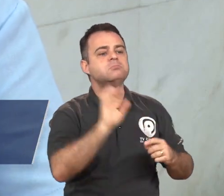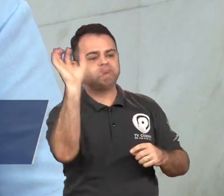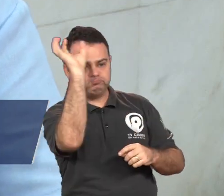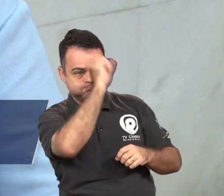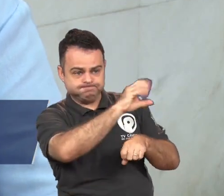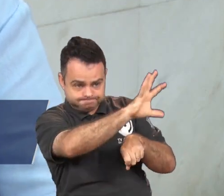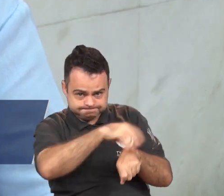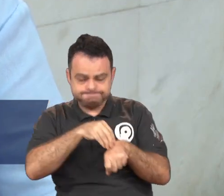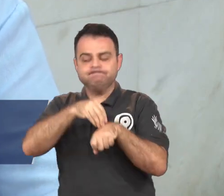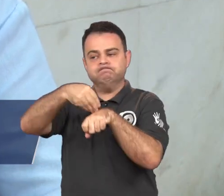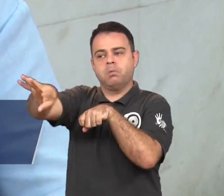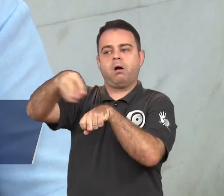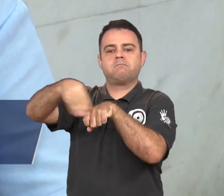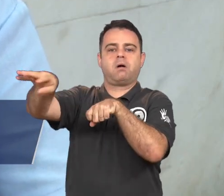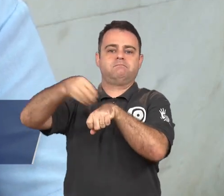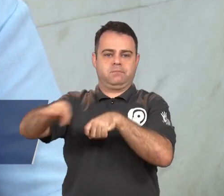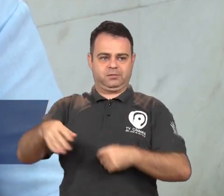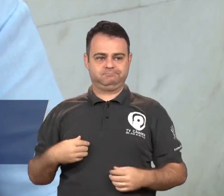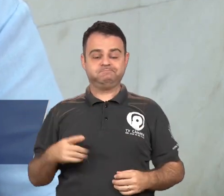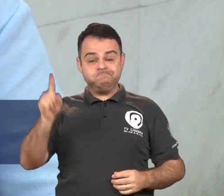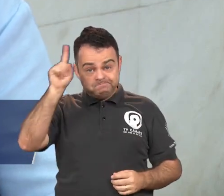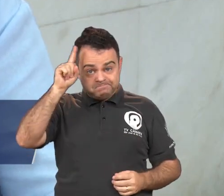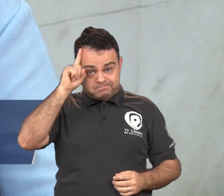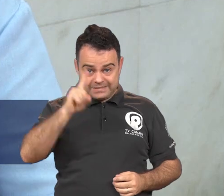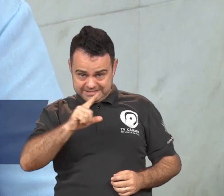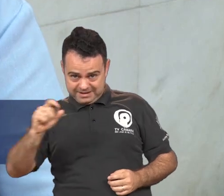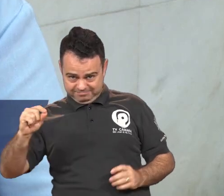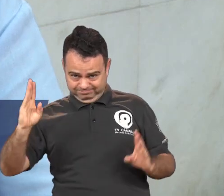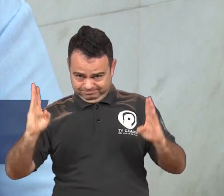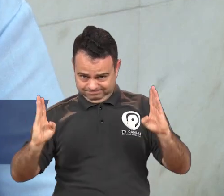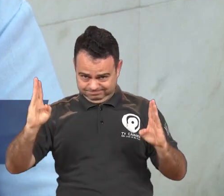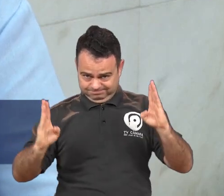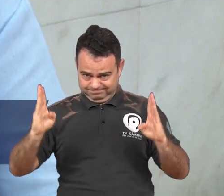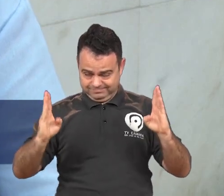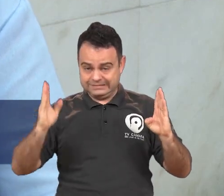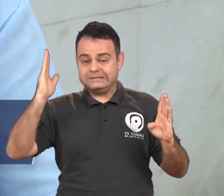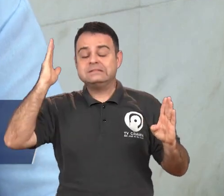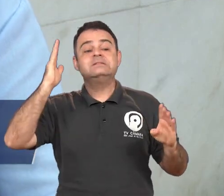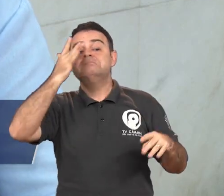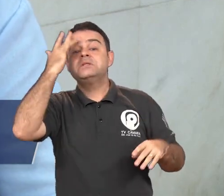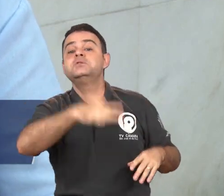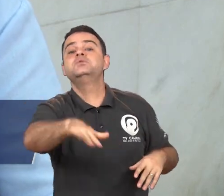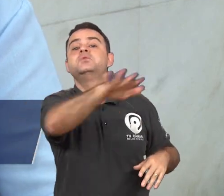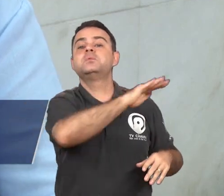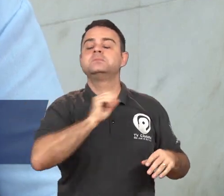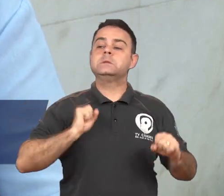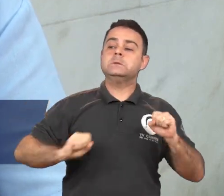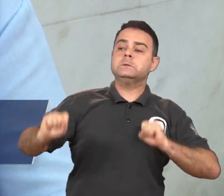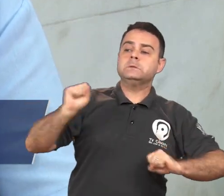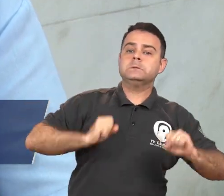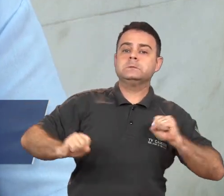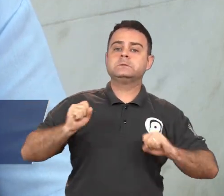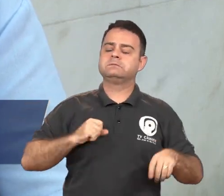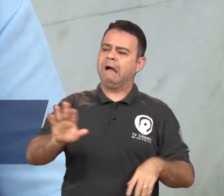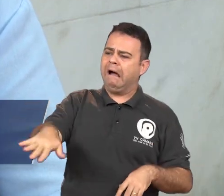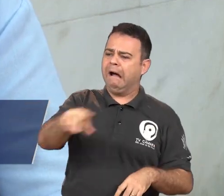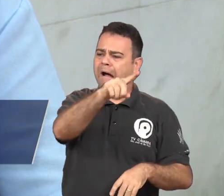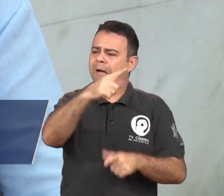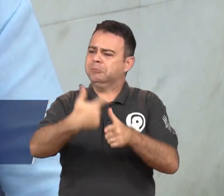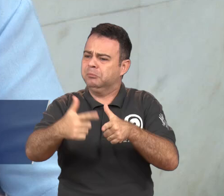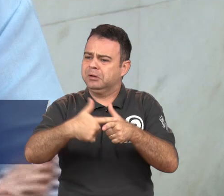Então, principalmente agora, nos 100 primeiros dias, a gente sabe que existe um anseio da população também de tudo